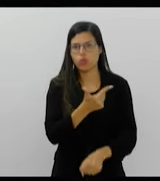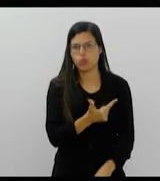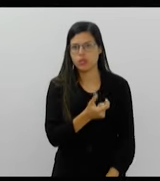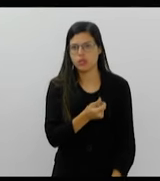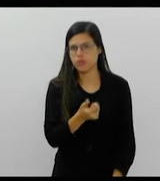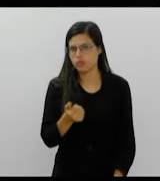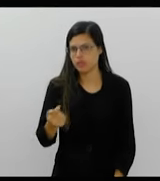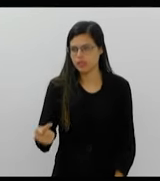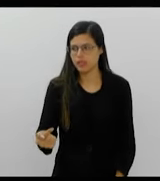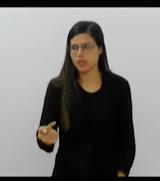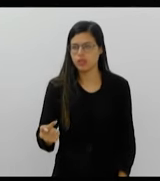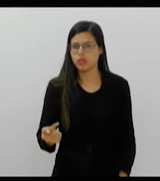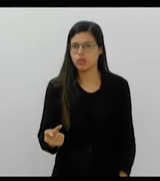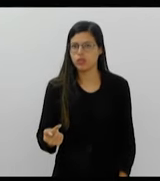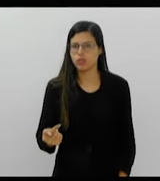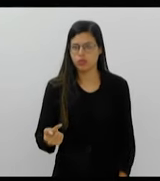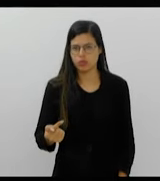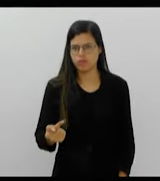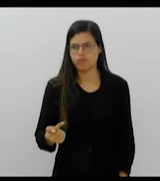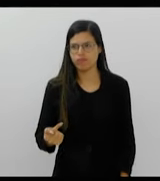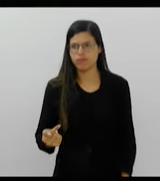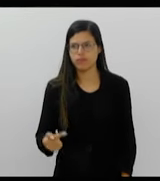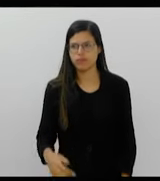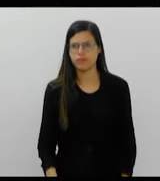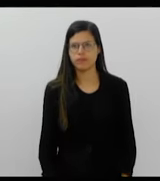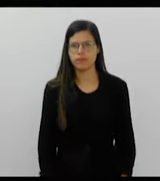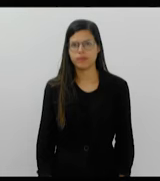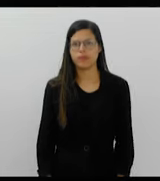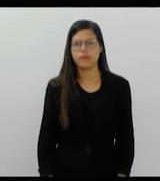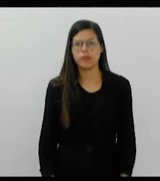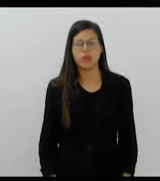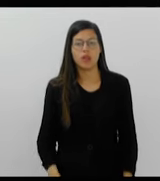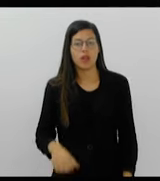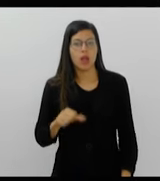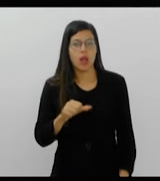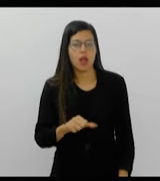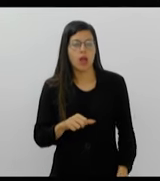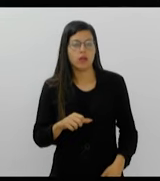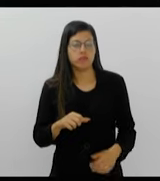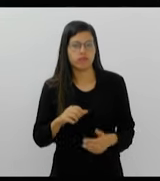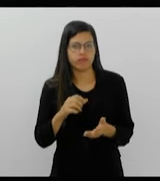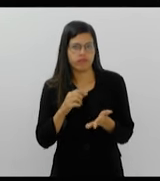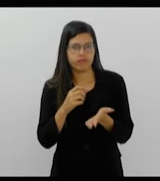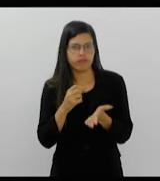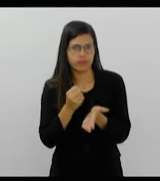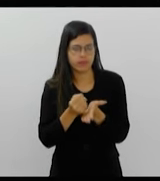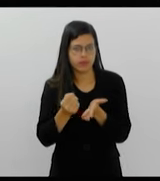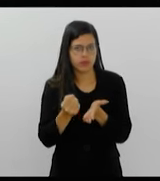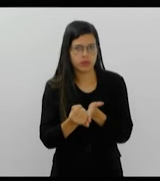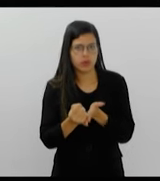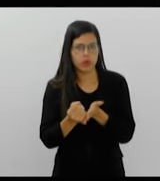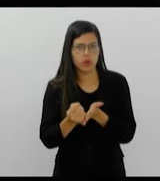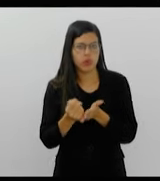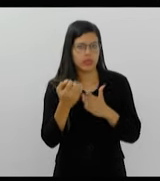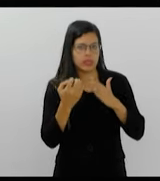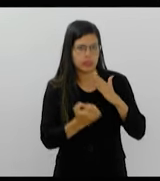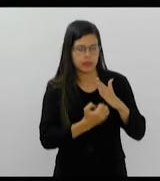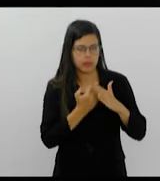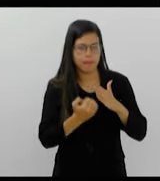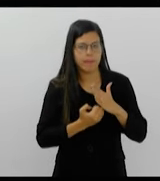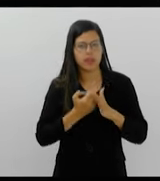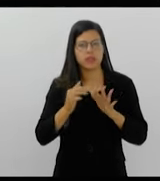a renovação dessa concessão, que termina